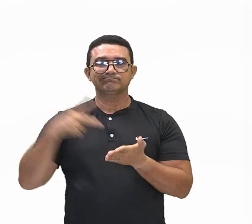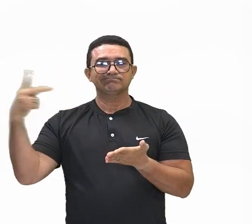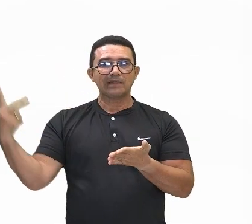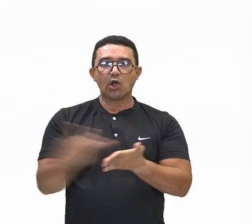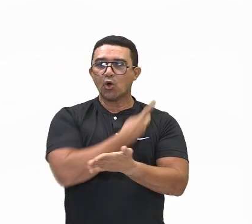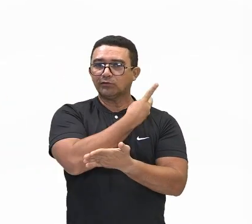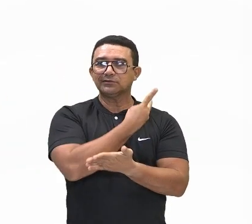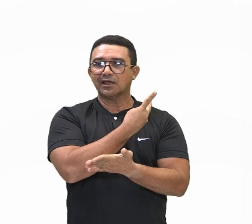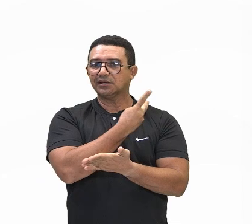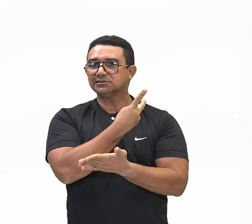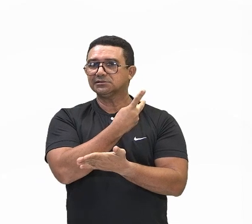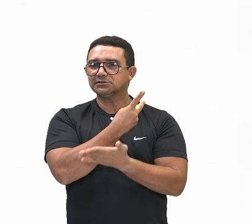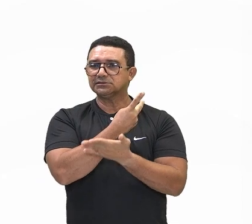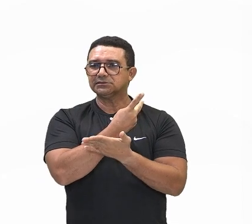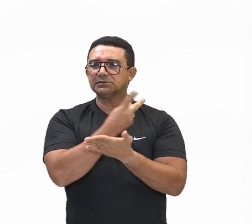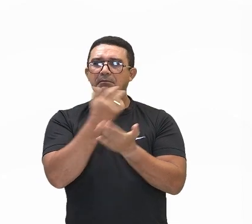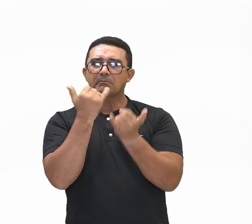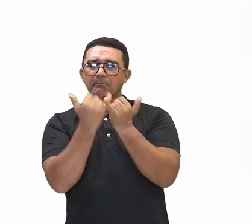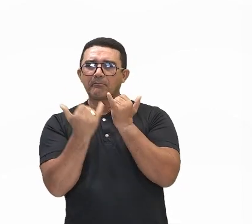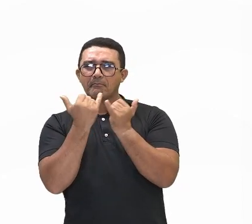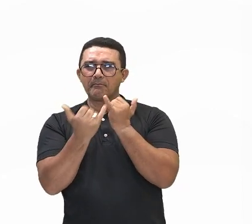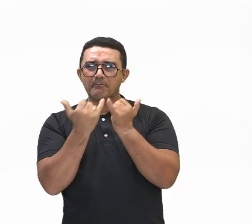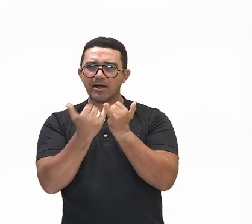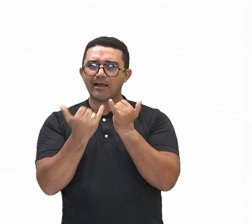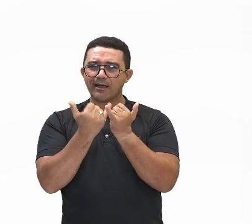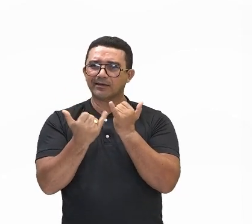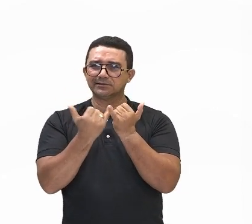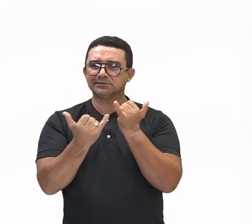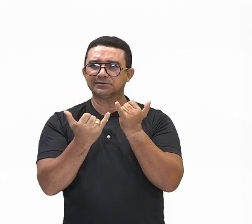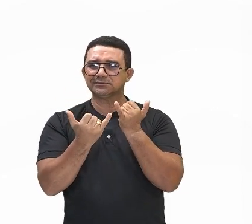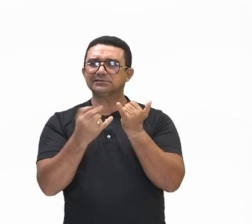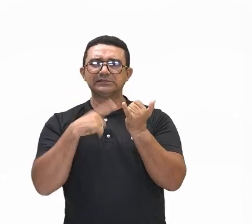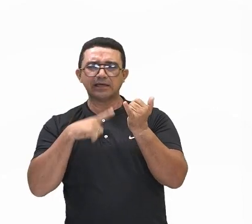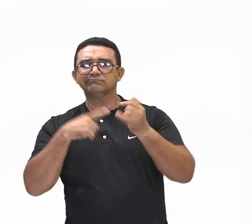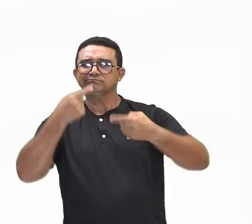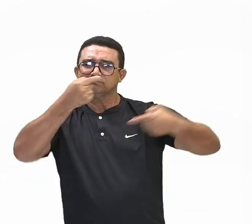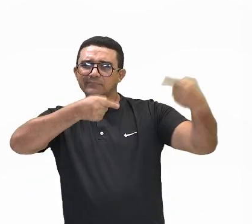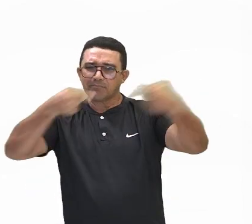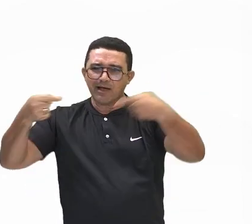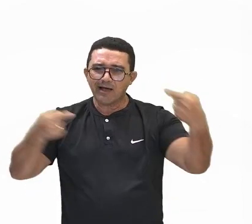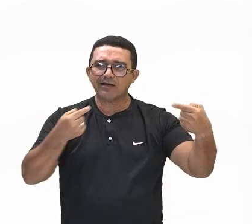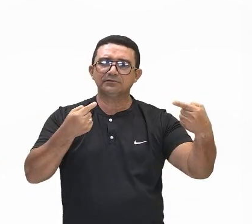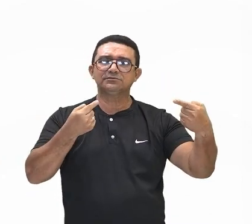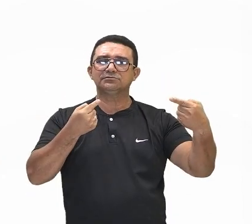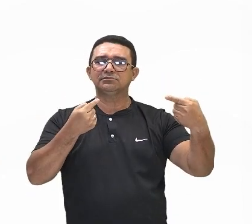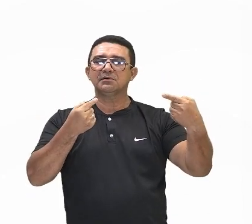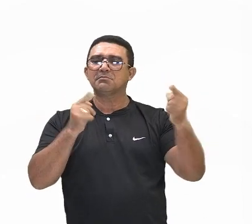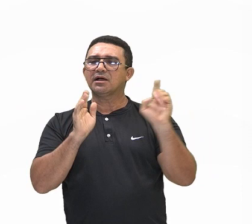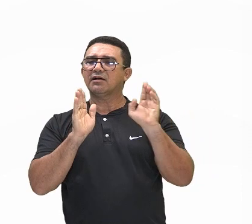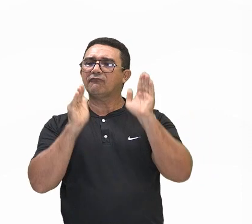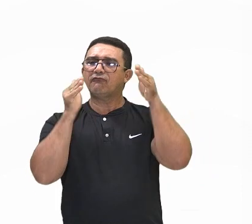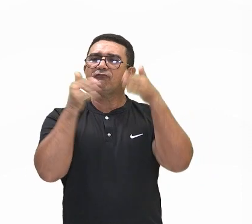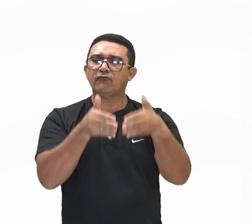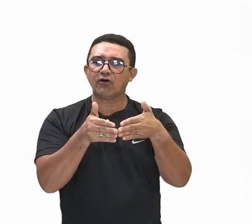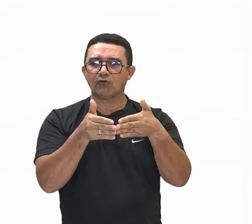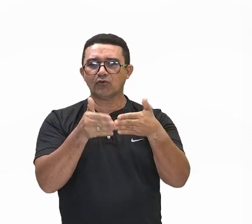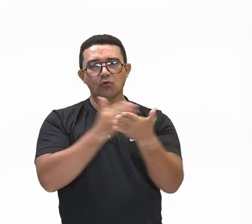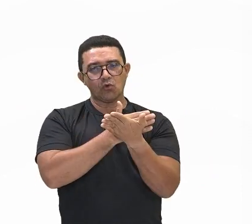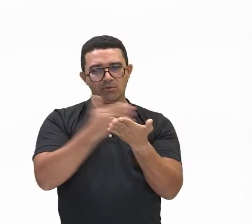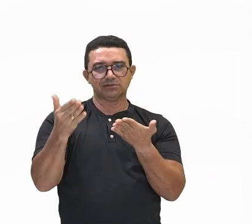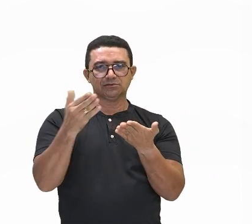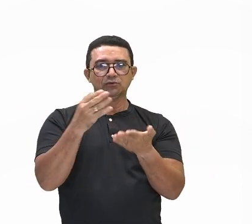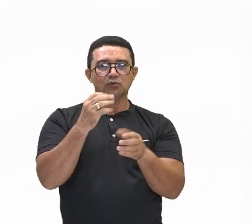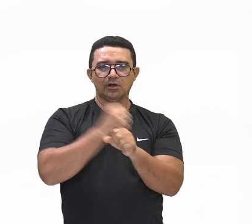gente vai ter debates, discussões sobre eles mais voltadas a partir do ano de